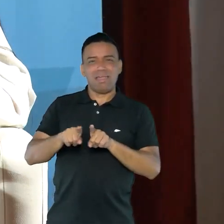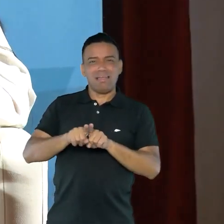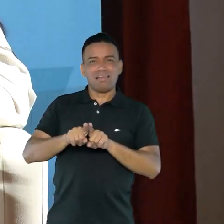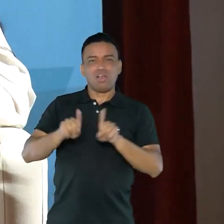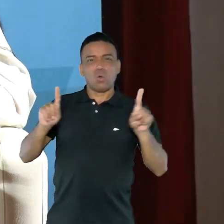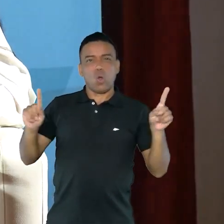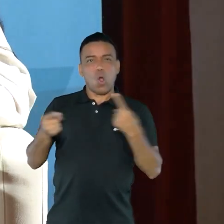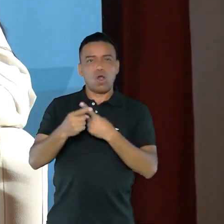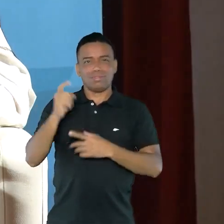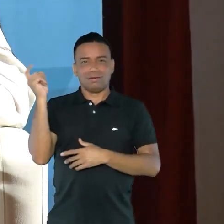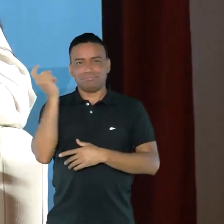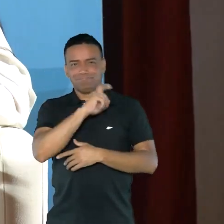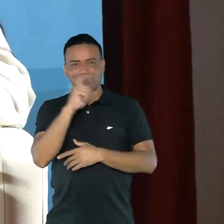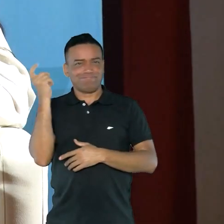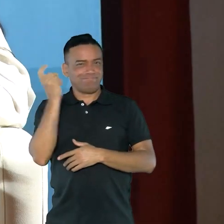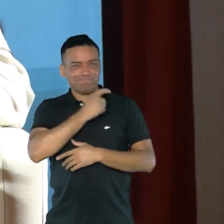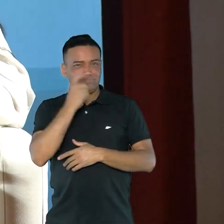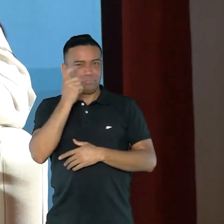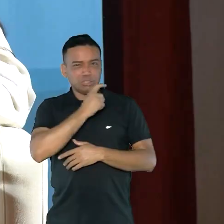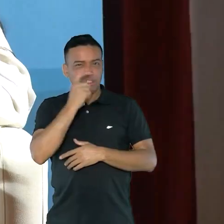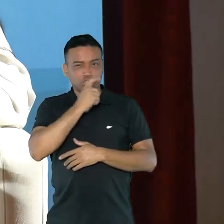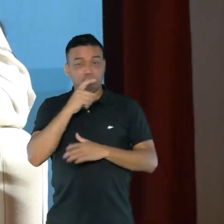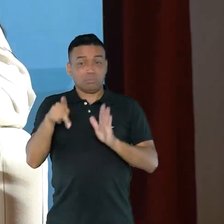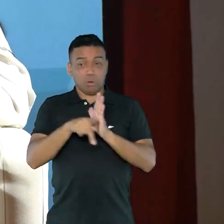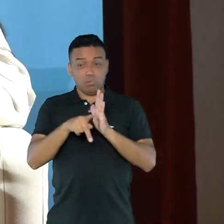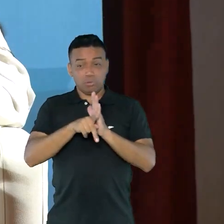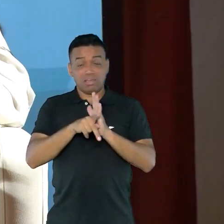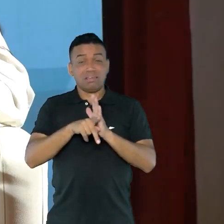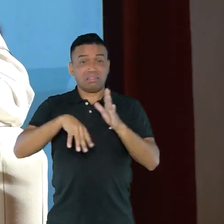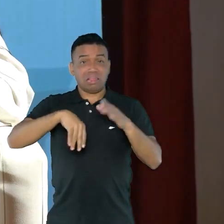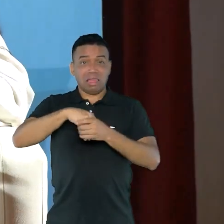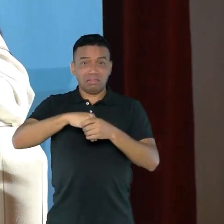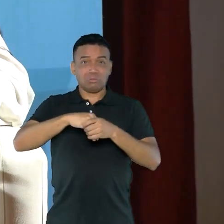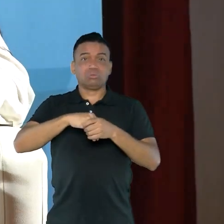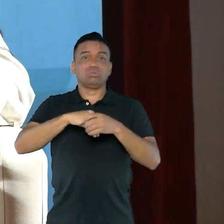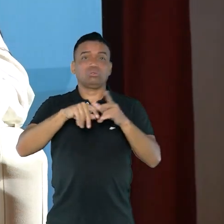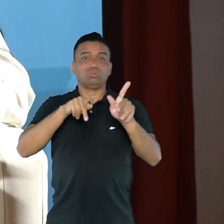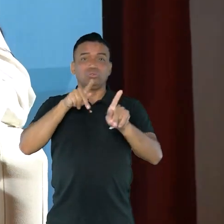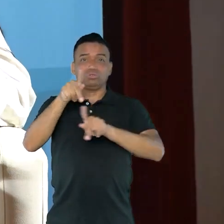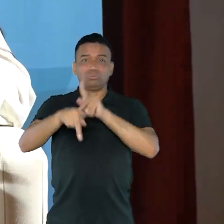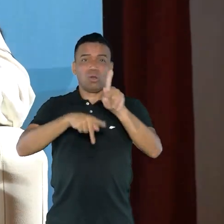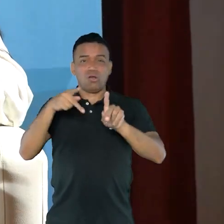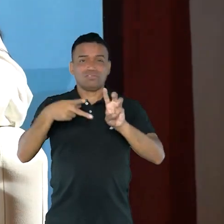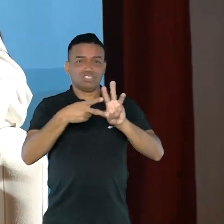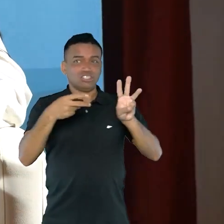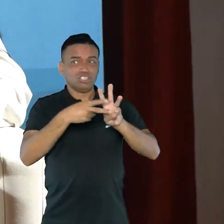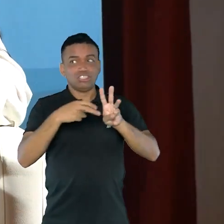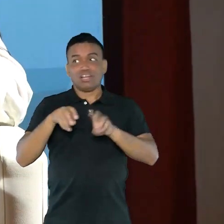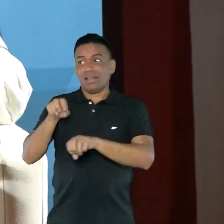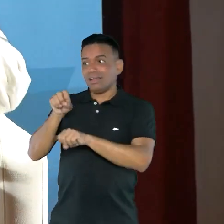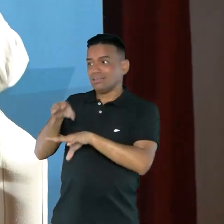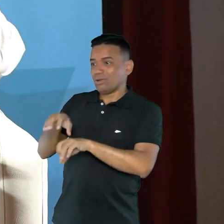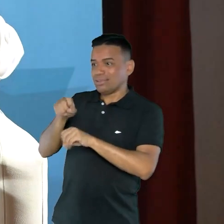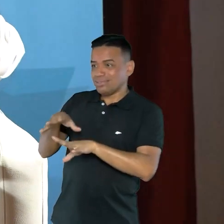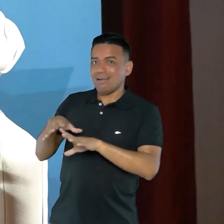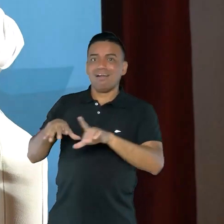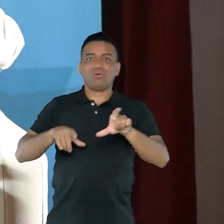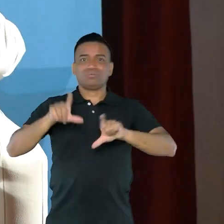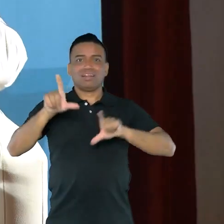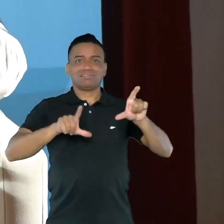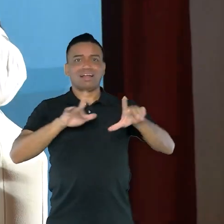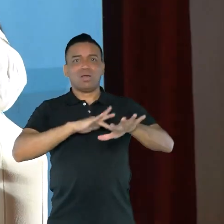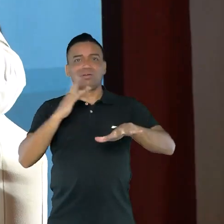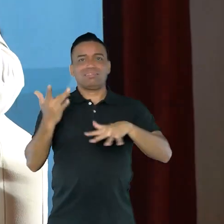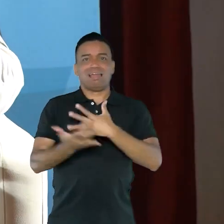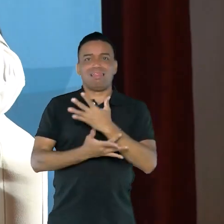esses estereótipos que se tem sobre povos indígenas, que aparecem na educação, aparecem na mídia, né?